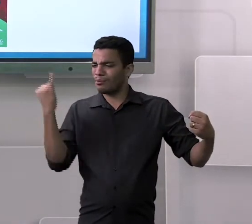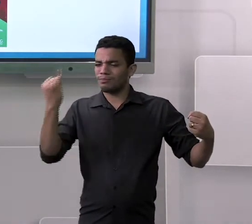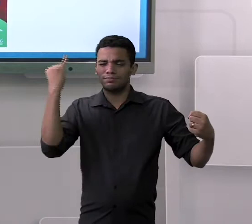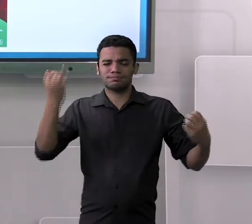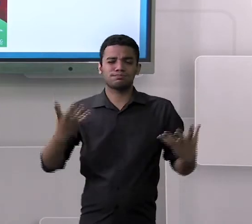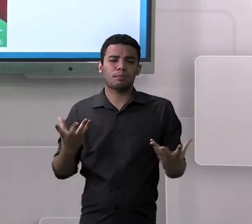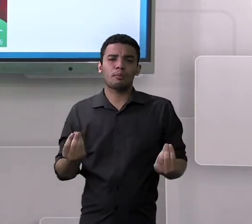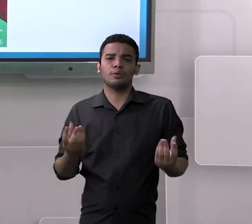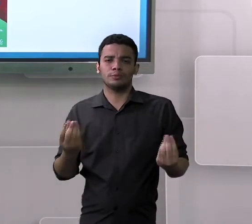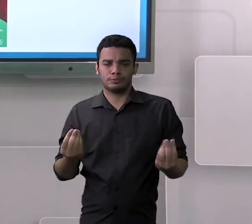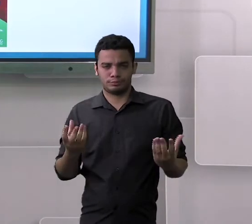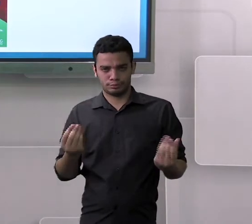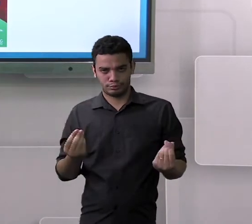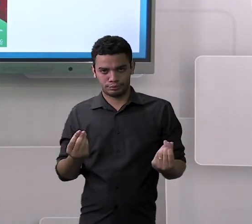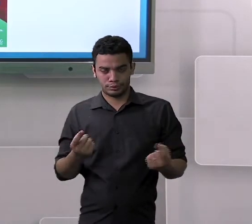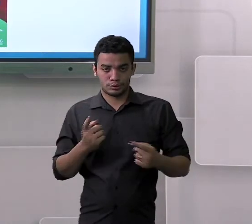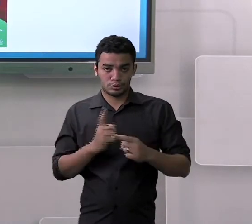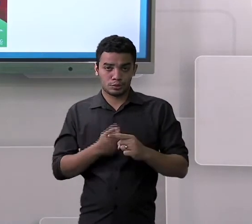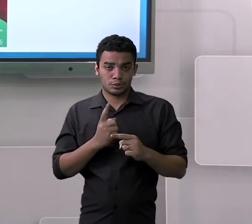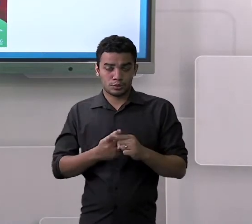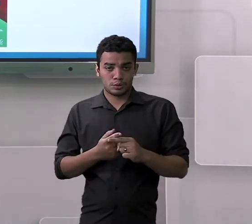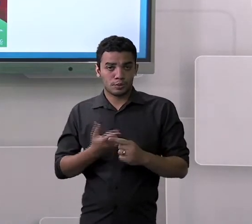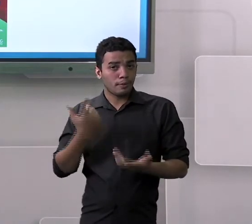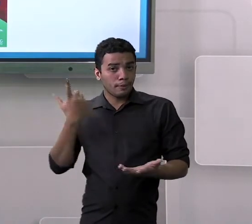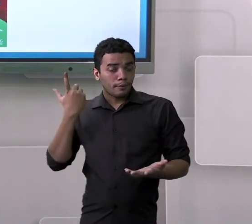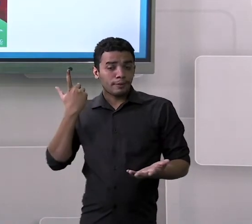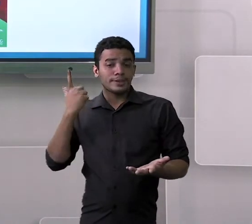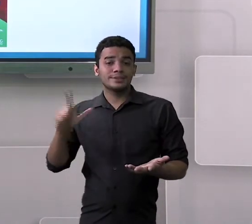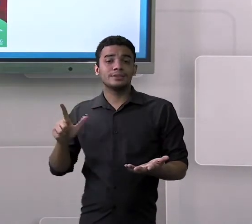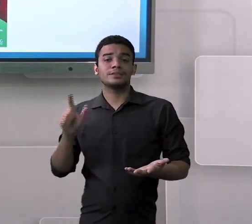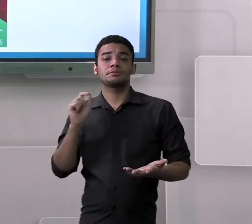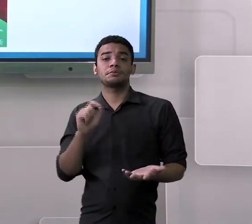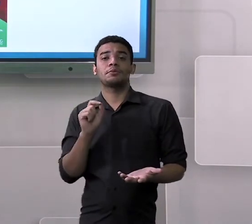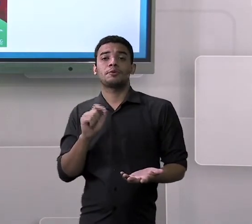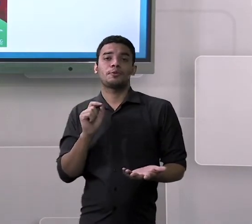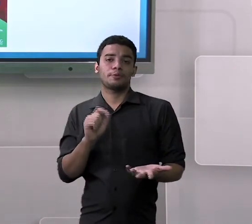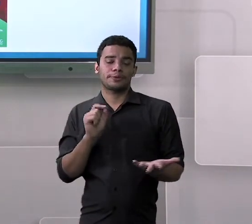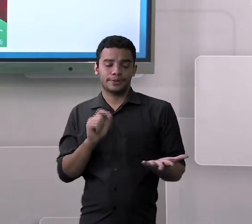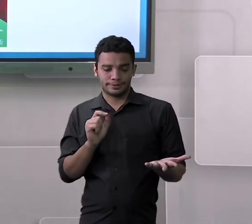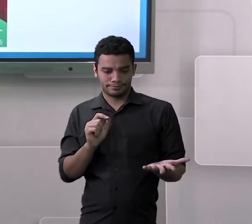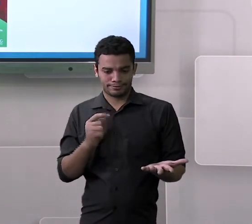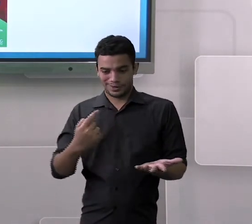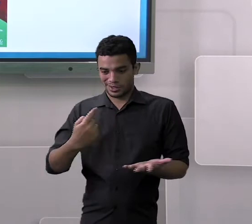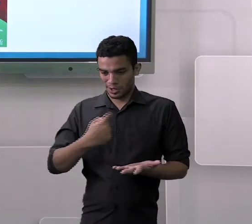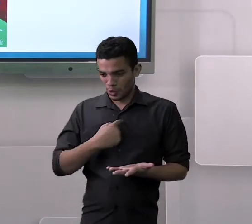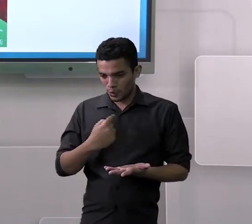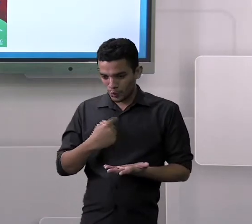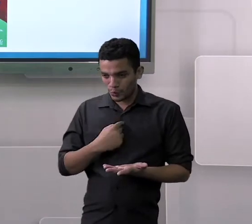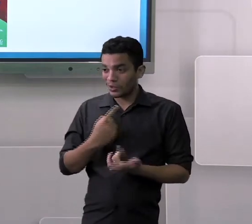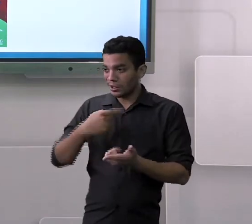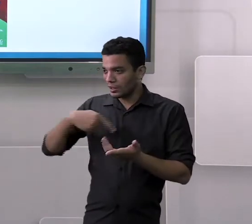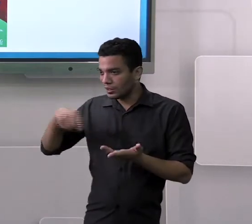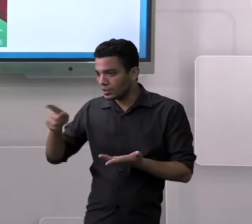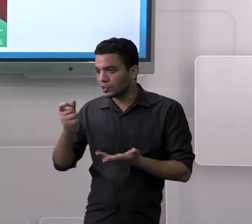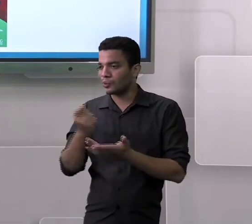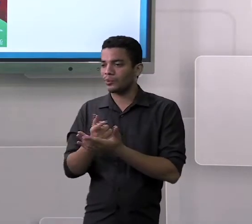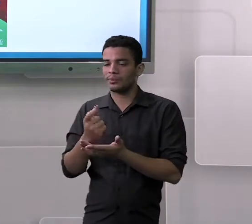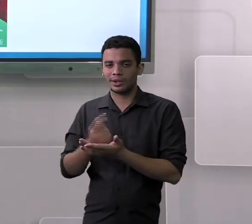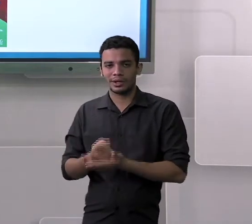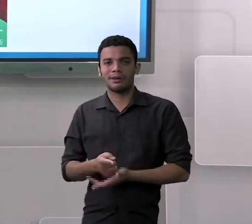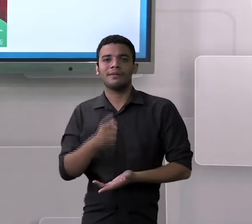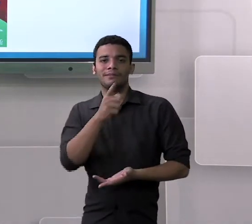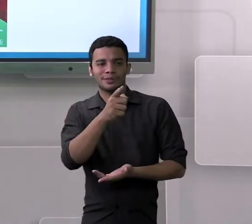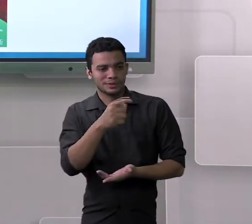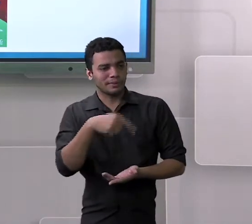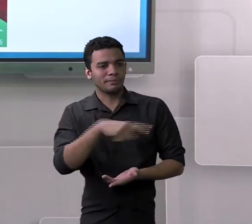produtos quanto serviços que são úteis a mim, a você, ao papai, à mamãe,